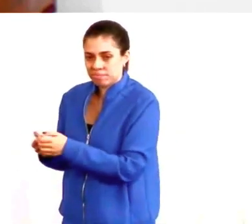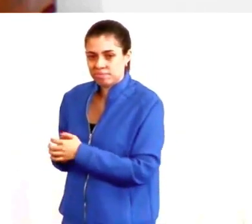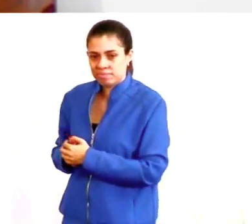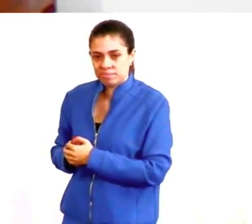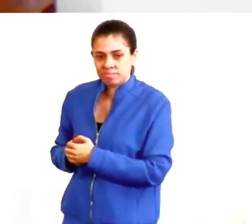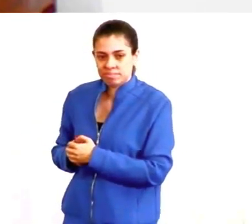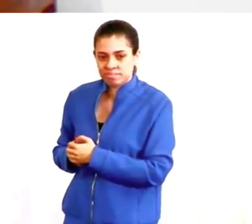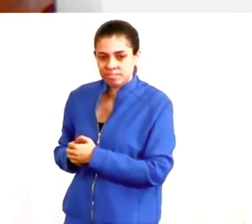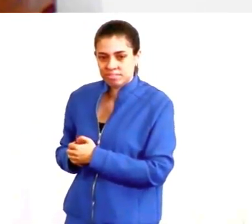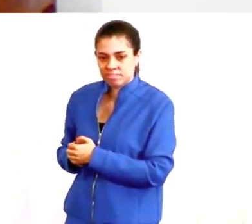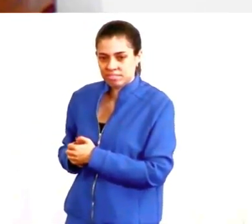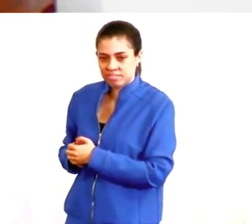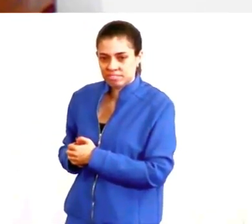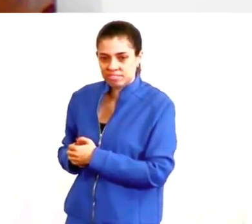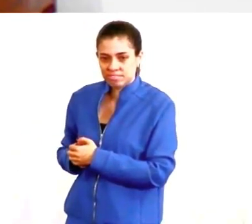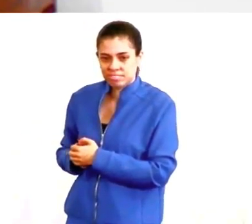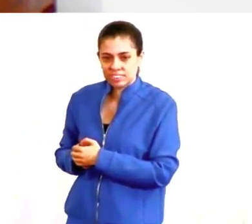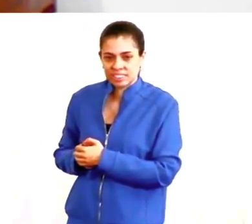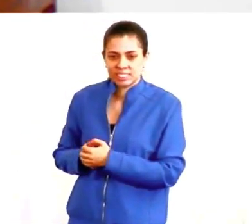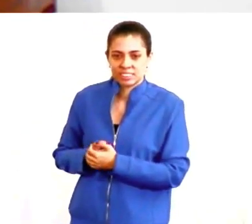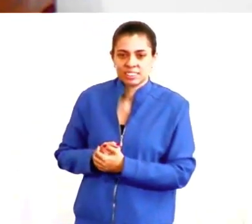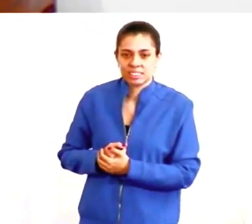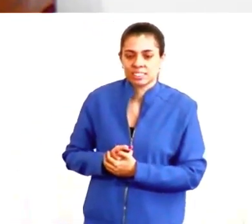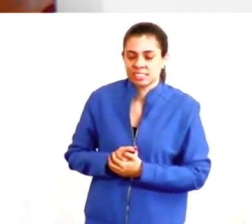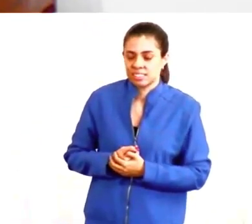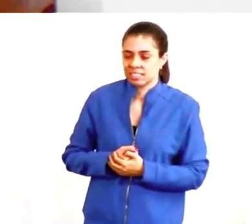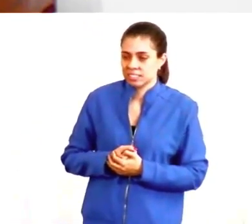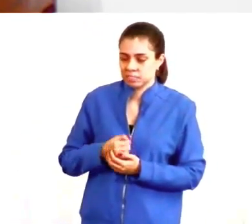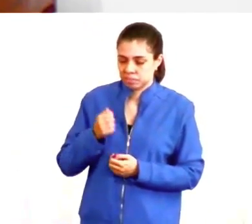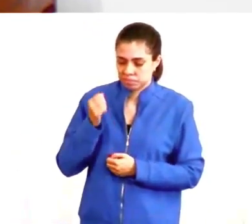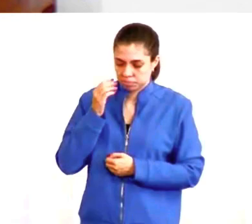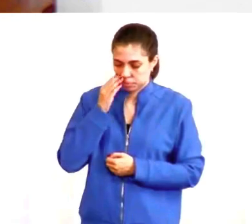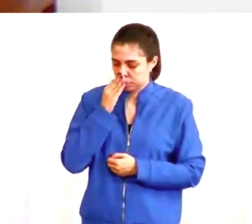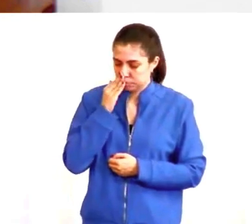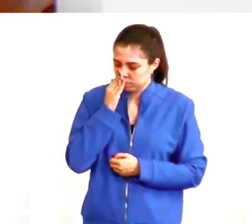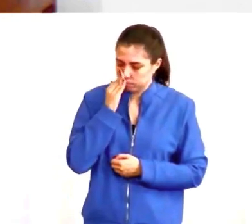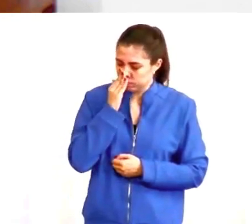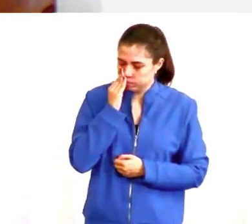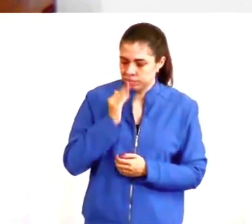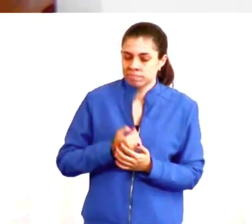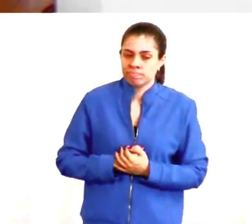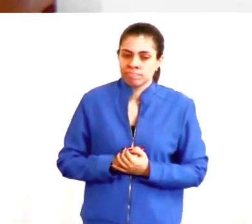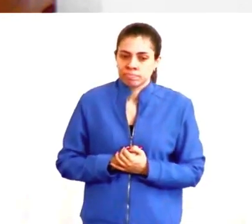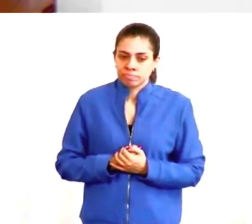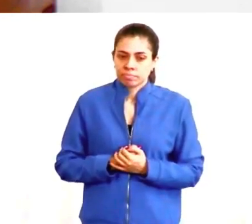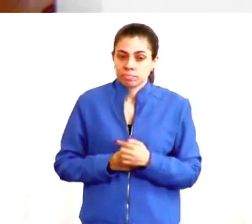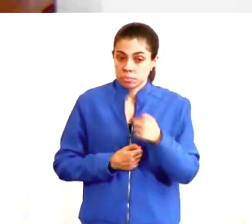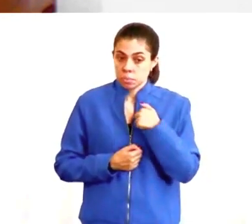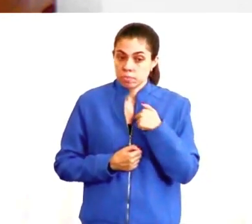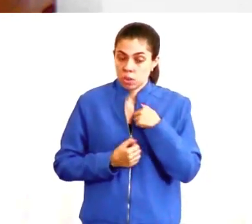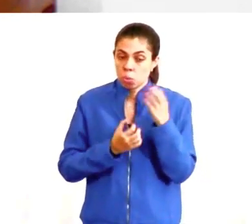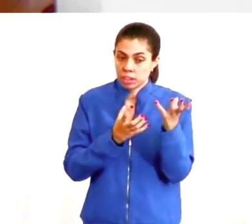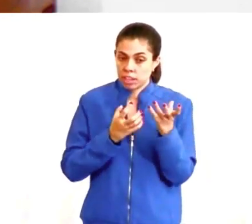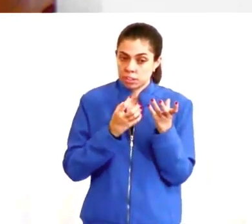uma aplicação muito simples, mas simples demais, mas eu sei da dificuldade dessa aplicação.